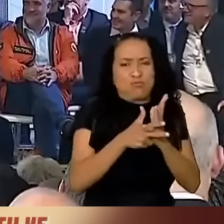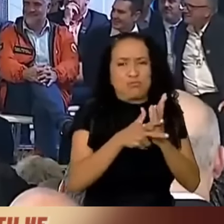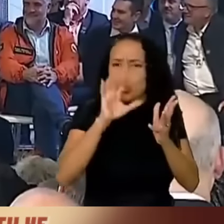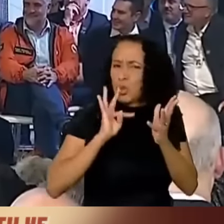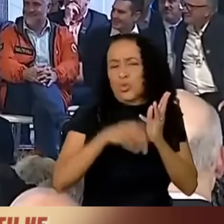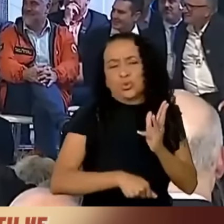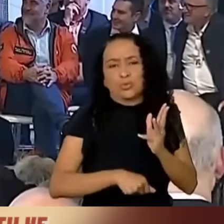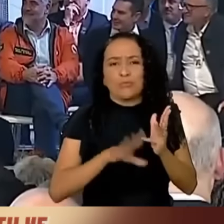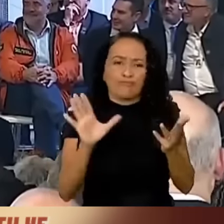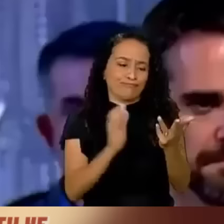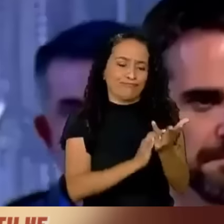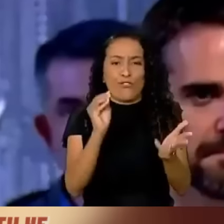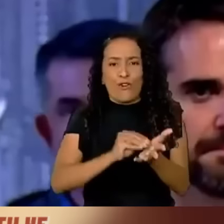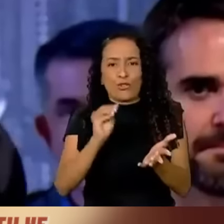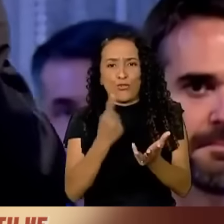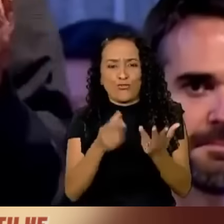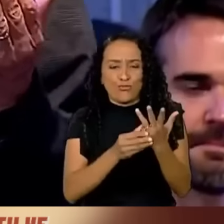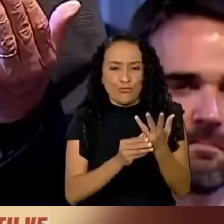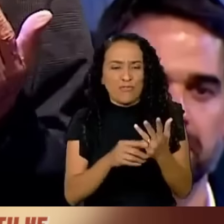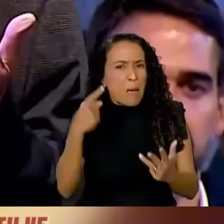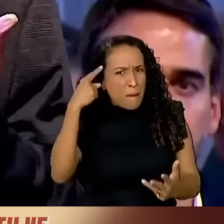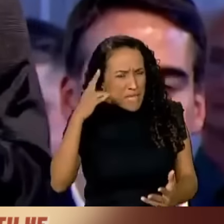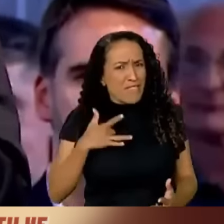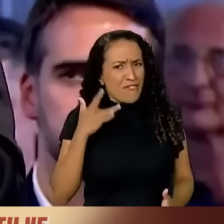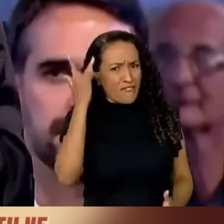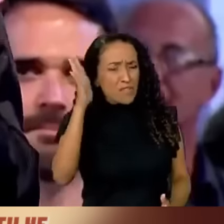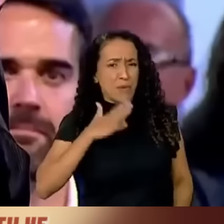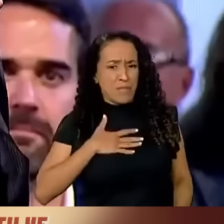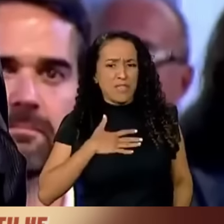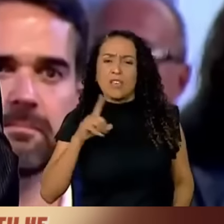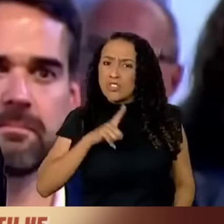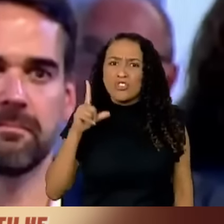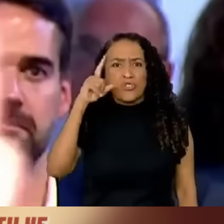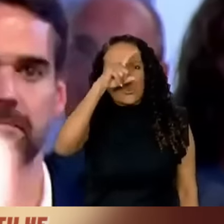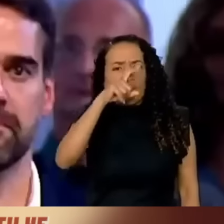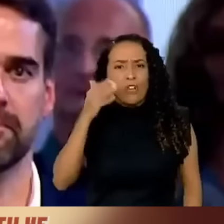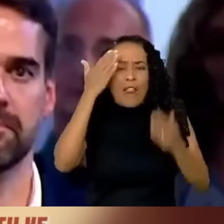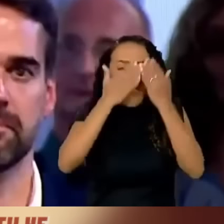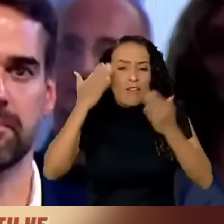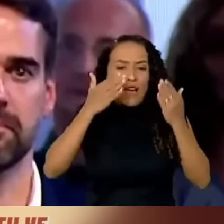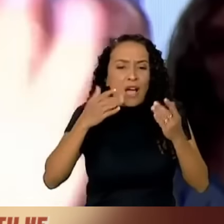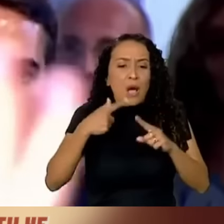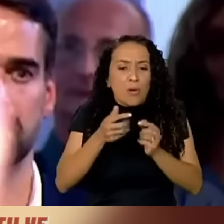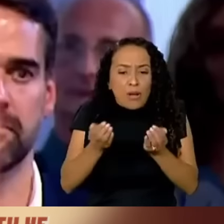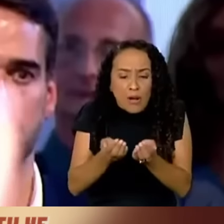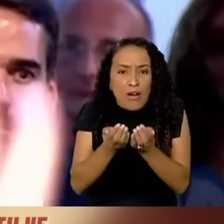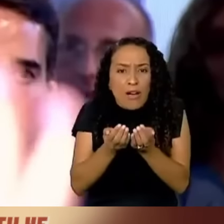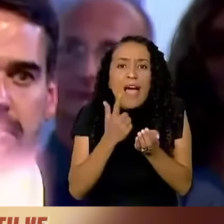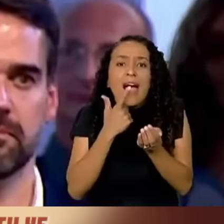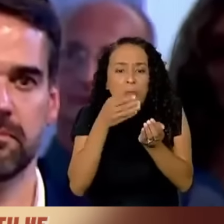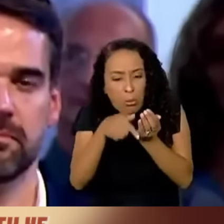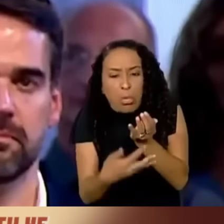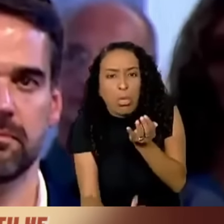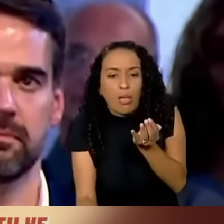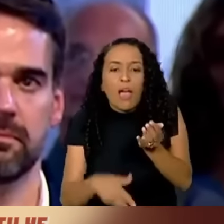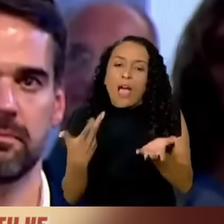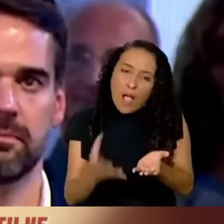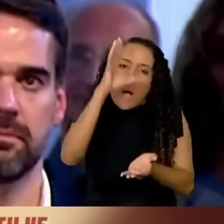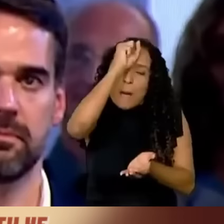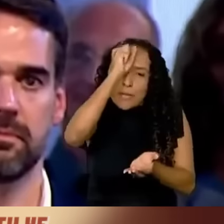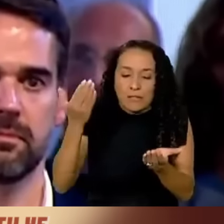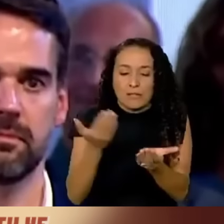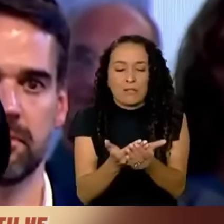cortou tudo, eu fiquei sem meu dedinho. Você pensa que foi fácil para mim? Eu tive dificuldade de lavar o rosto, porque eu colocava a mão e a água caía. Até que eu aprendi a